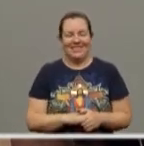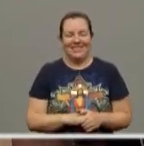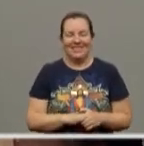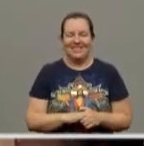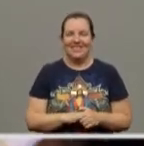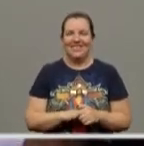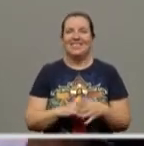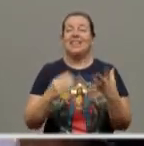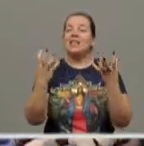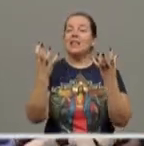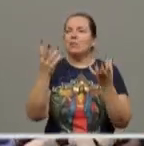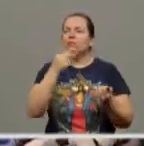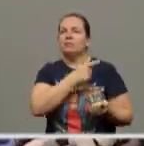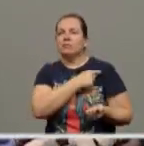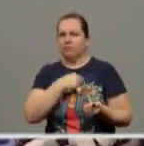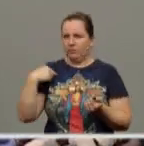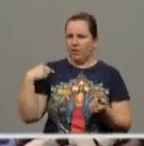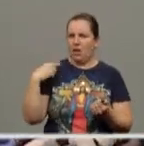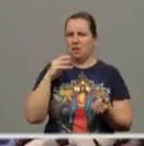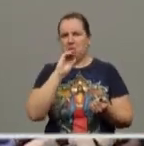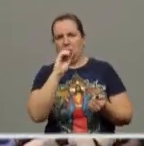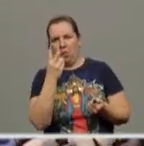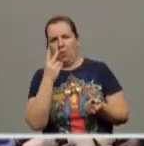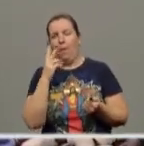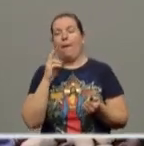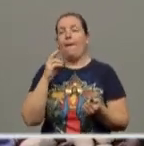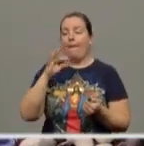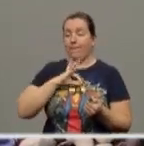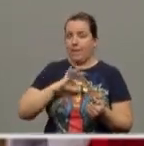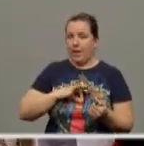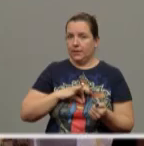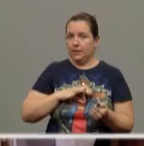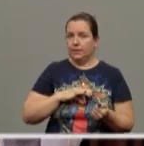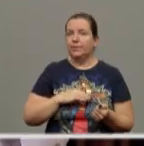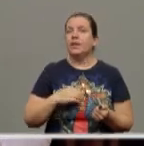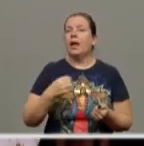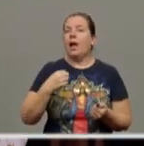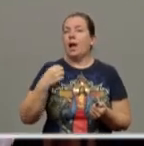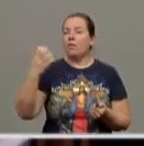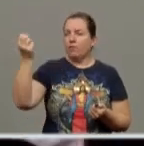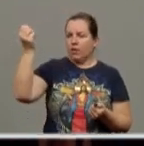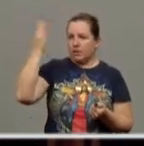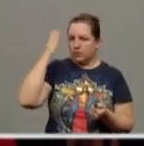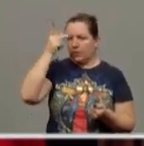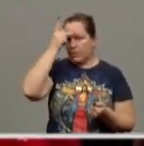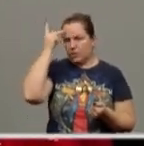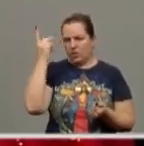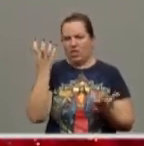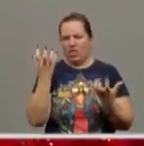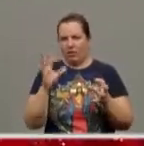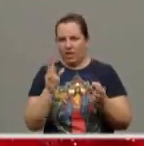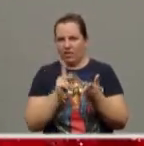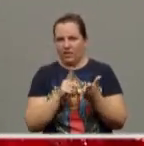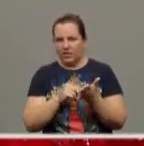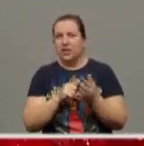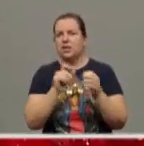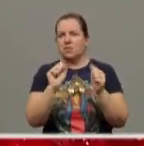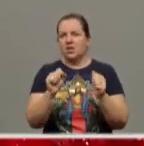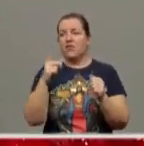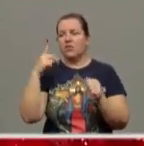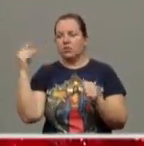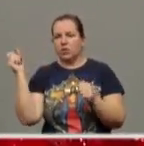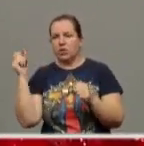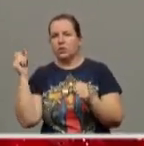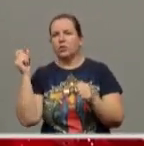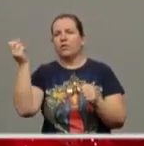que quer ser freira, não é? Que quer ir para um convento, a sua vocação é uma mentira. Pode ser que você esteja fugindo também da mesma